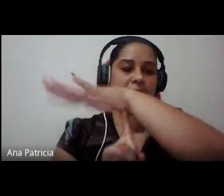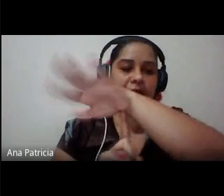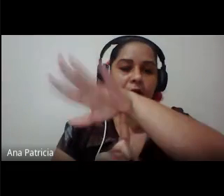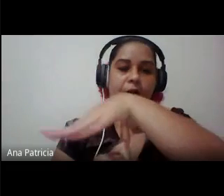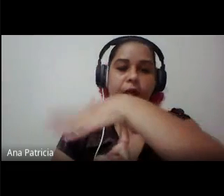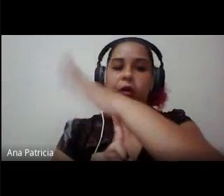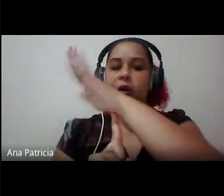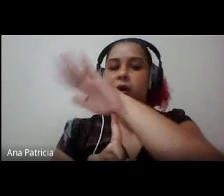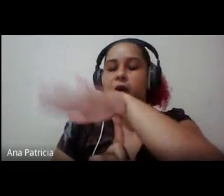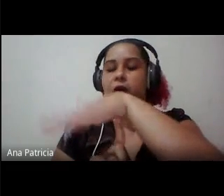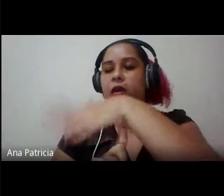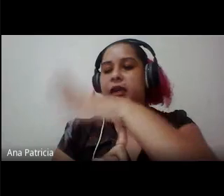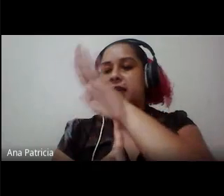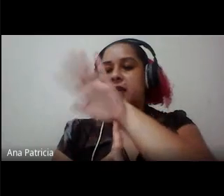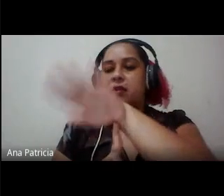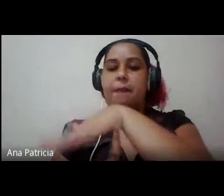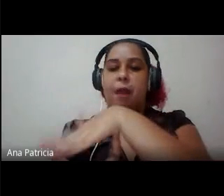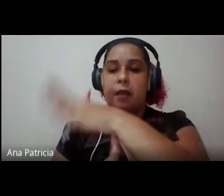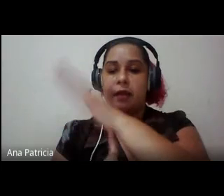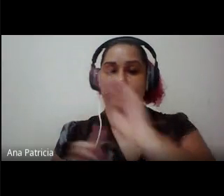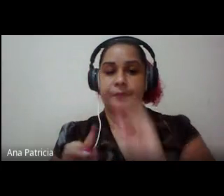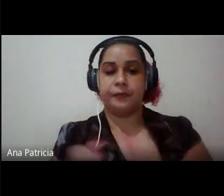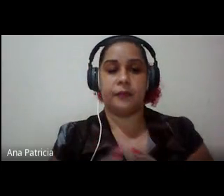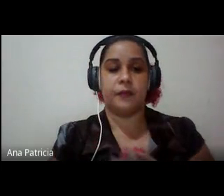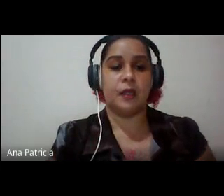Segura aqui, ó. Orientação da palma.